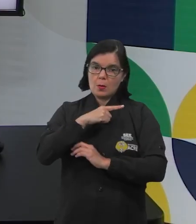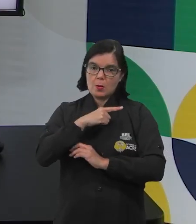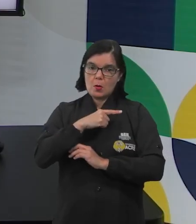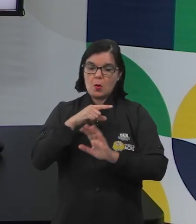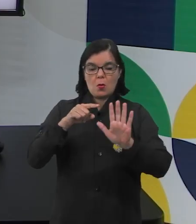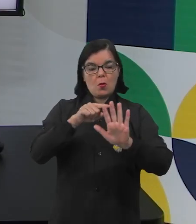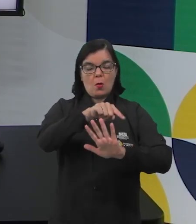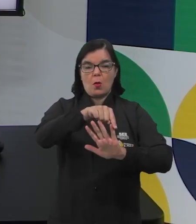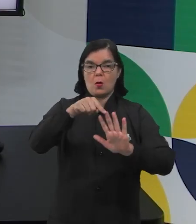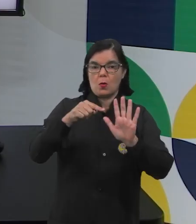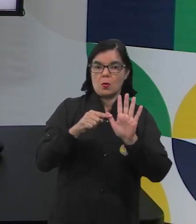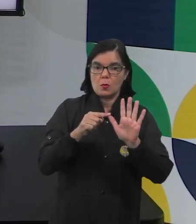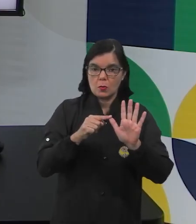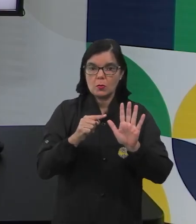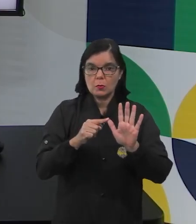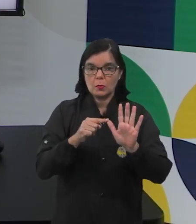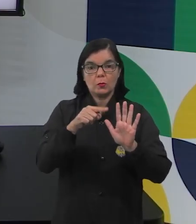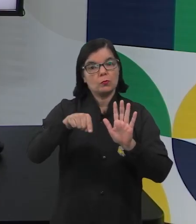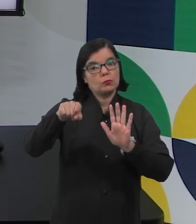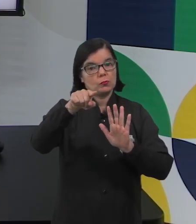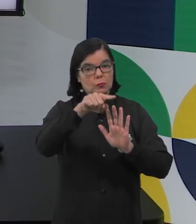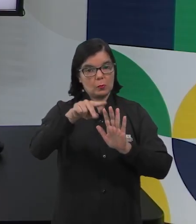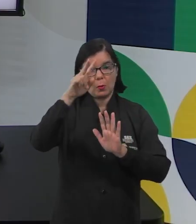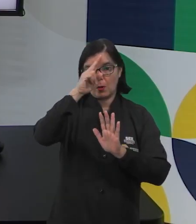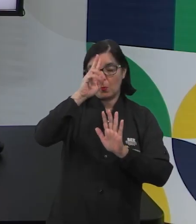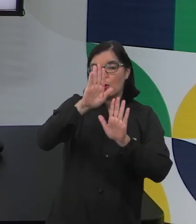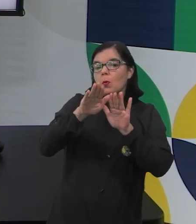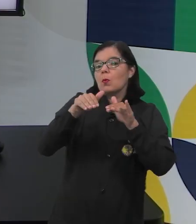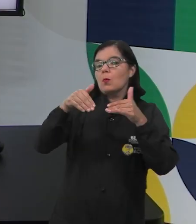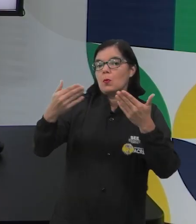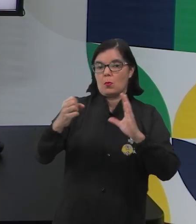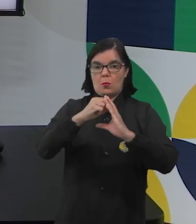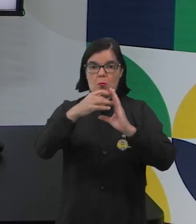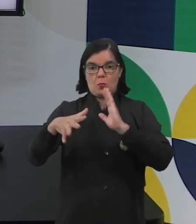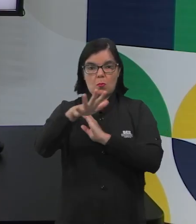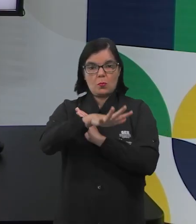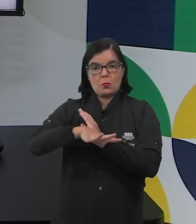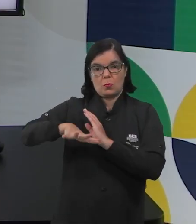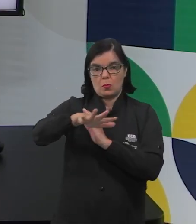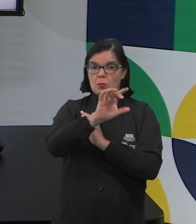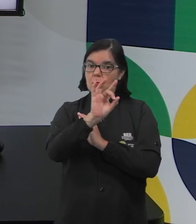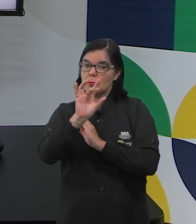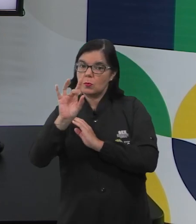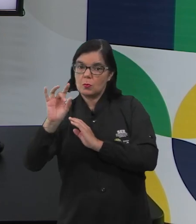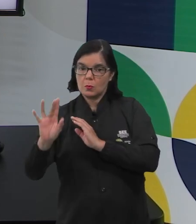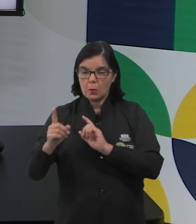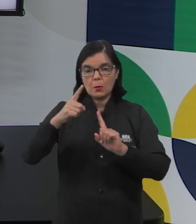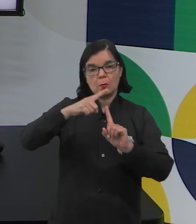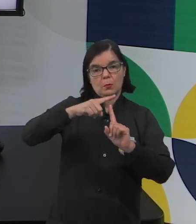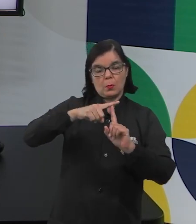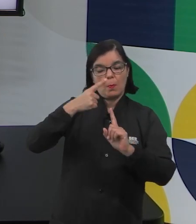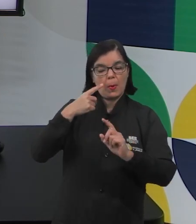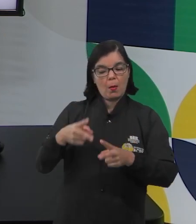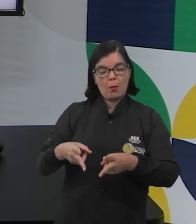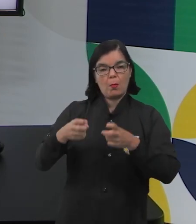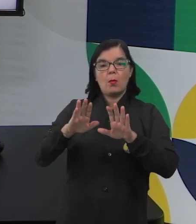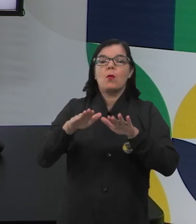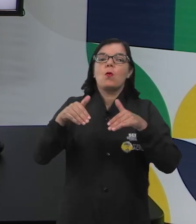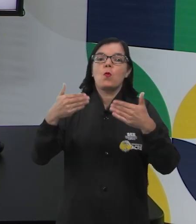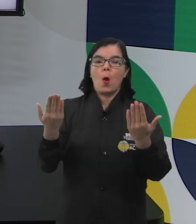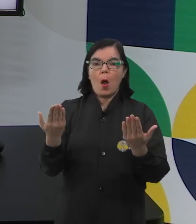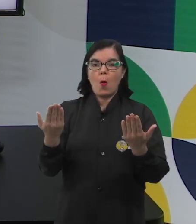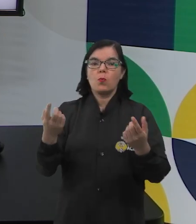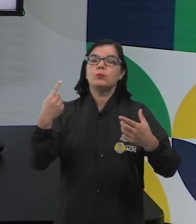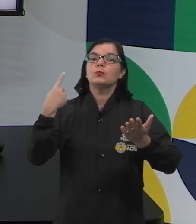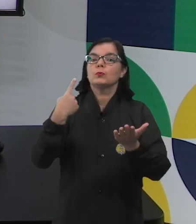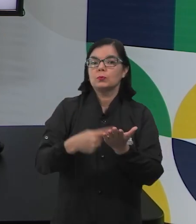5 tipologias. Então vai de você lembrar quais são as características gerais de cada tipologia para poder perceber em qual que esse texto